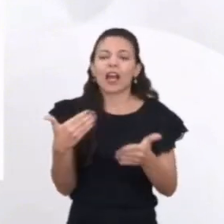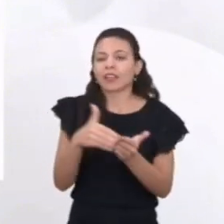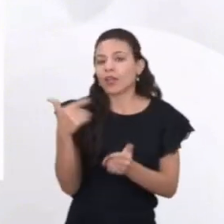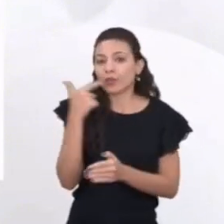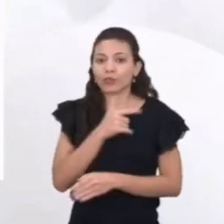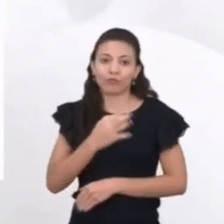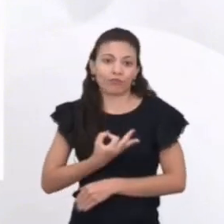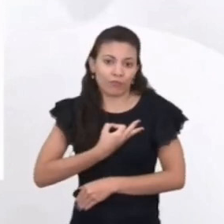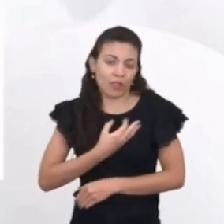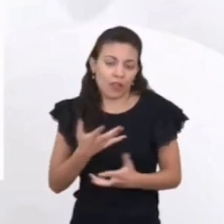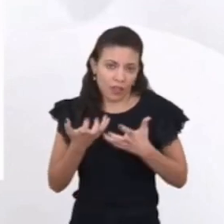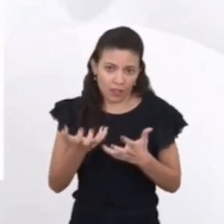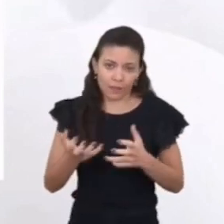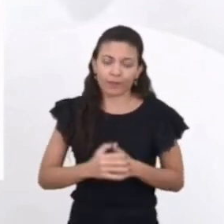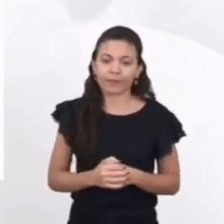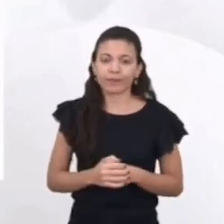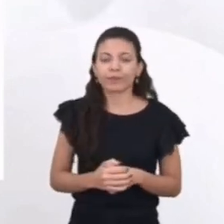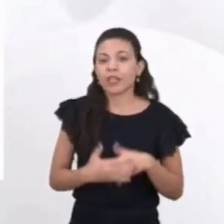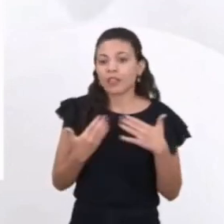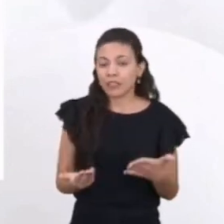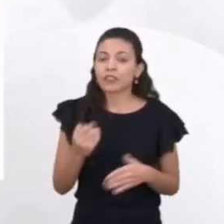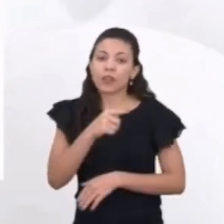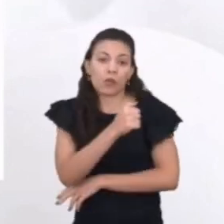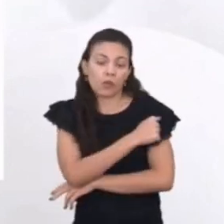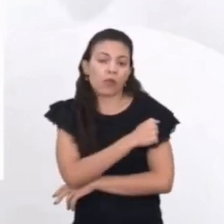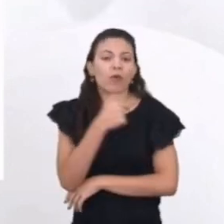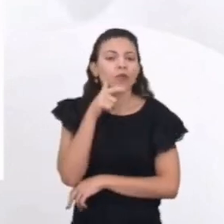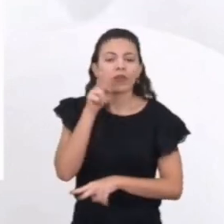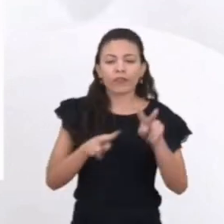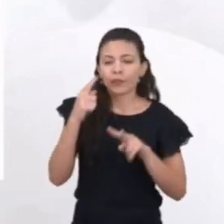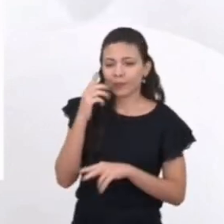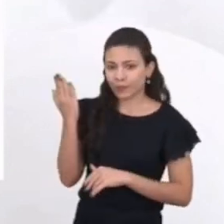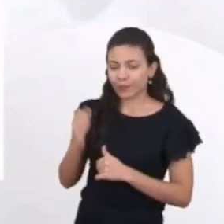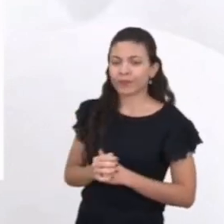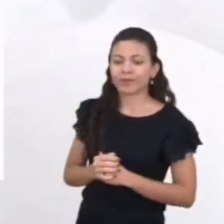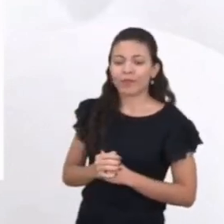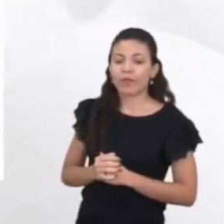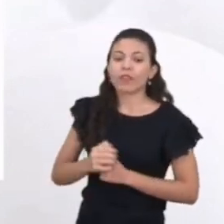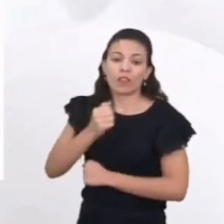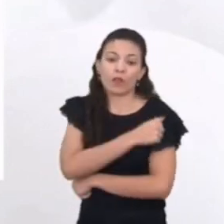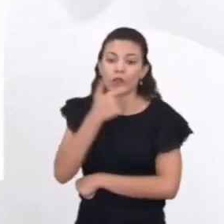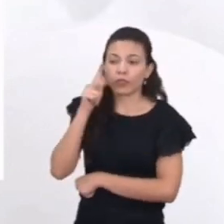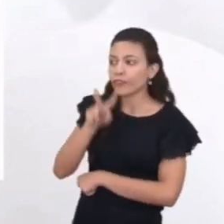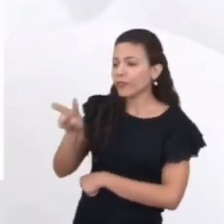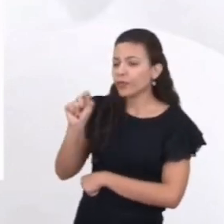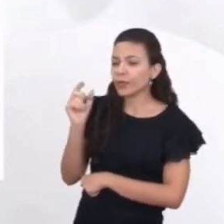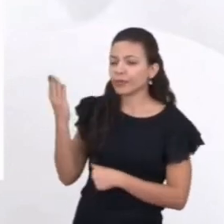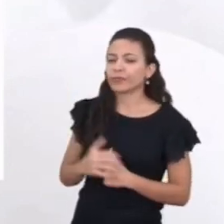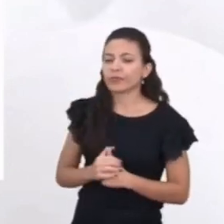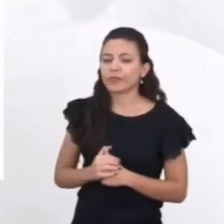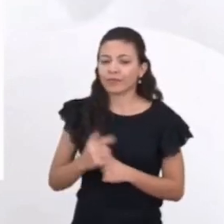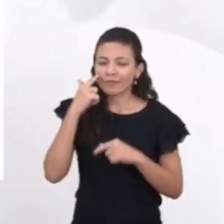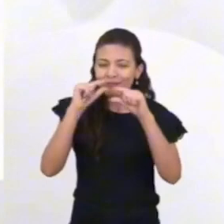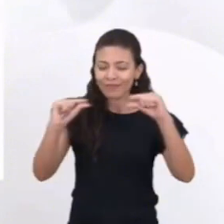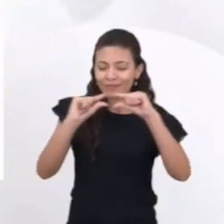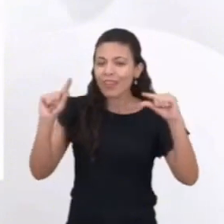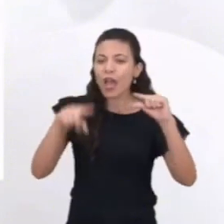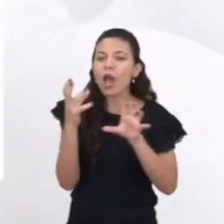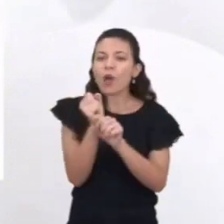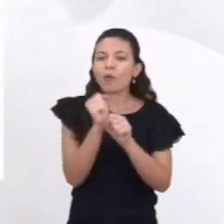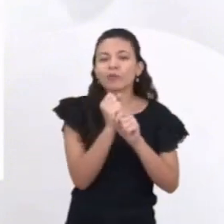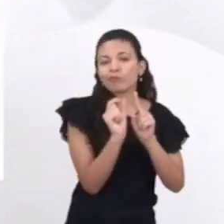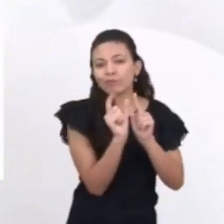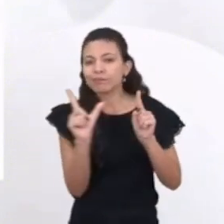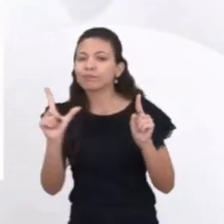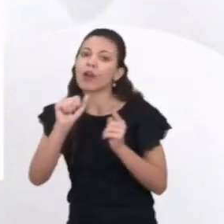a medalha desejada ali, né? Então, o estudante ele vai visualizar, vocês estão vendo aí à direita, ele vai visualizar sempre a barrinha, né, de pontos dessa tarefa. Isso